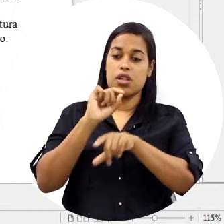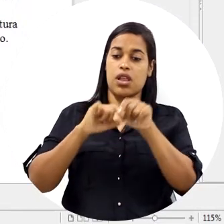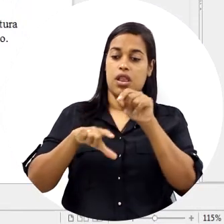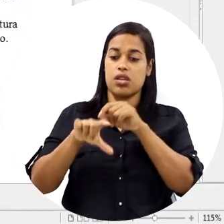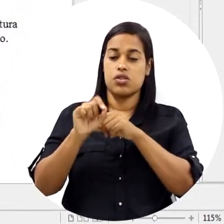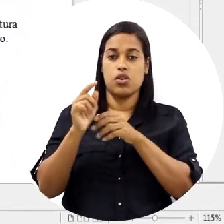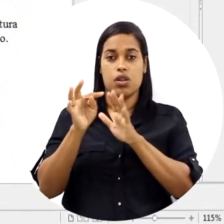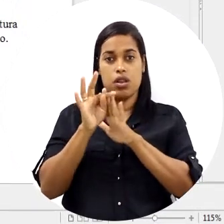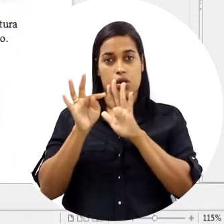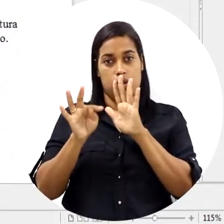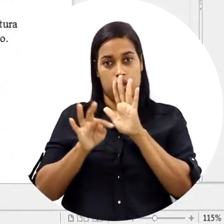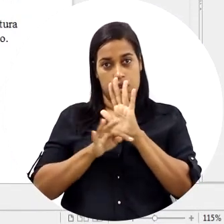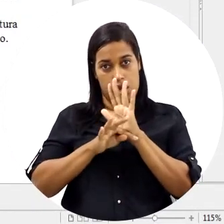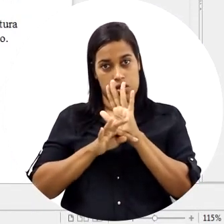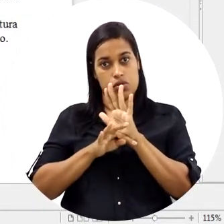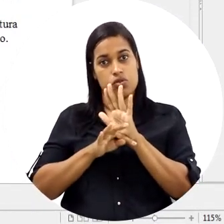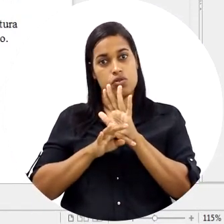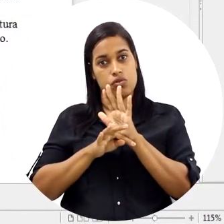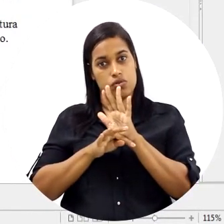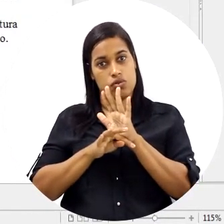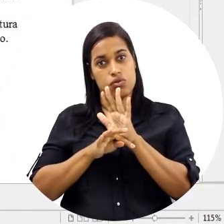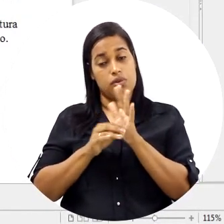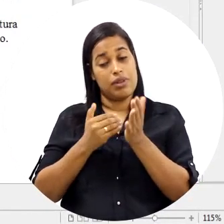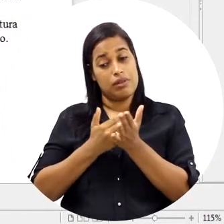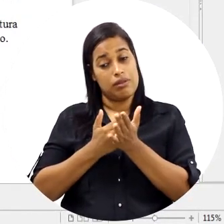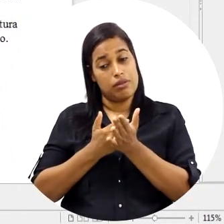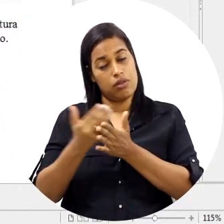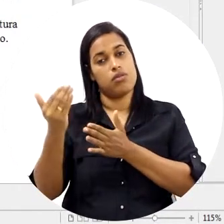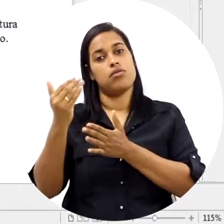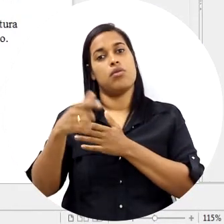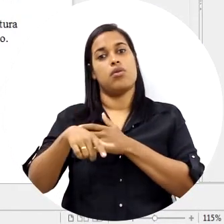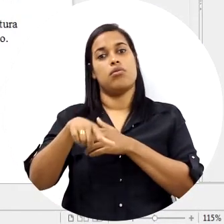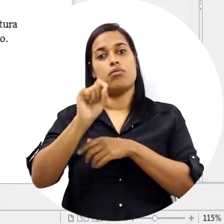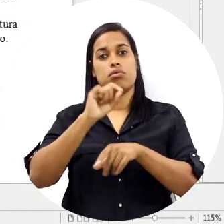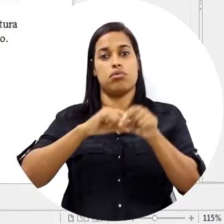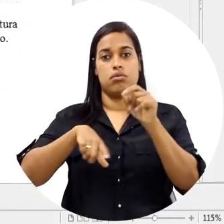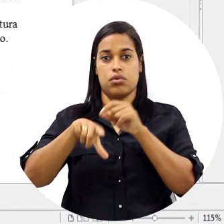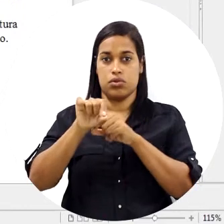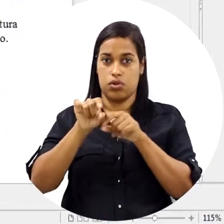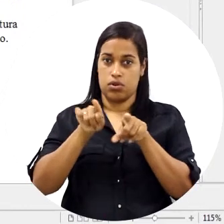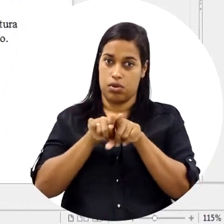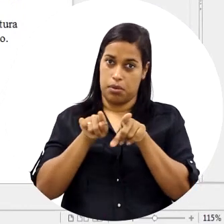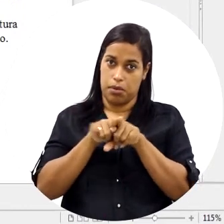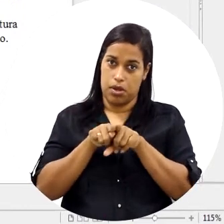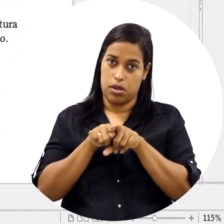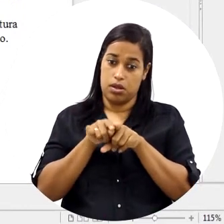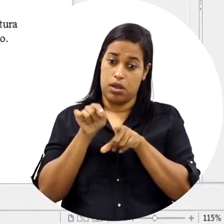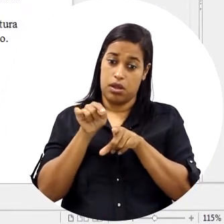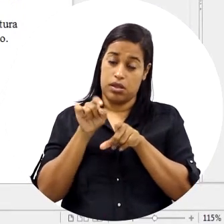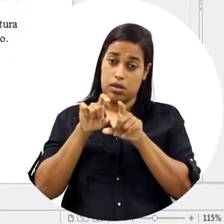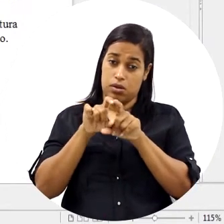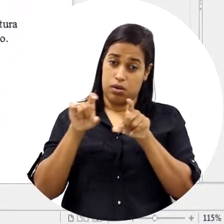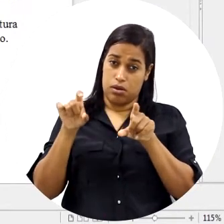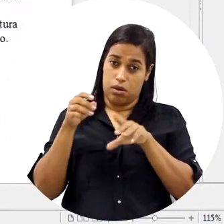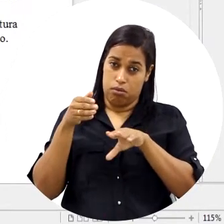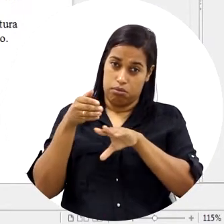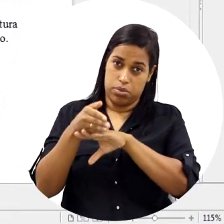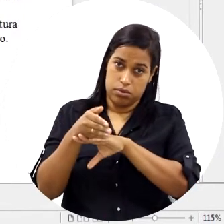texto que é relativa ao tópico de introdução, então seleciono, venho aqui no menu